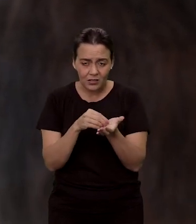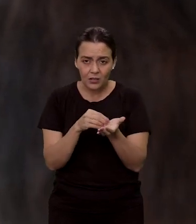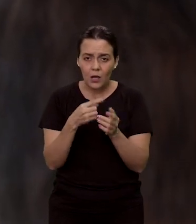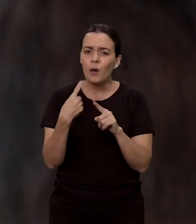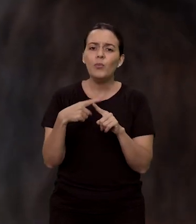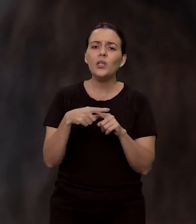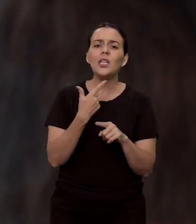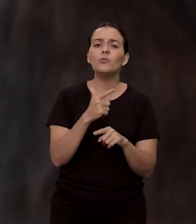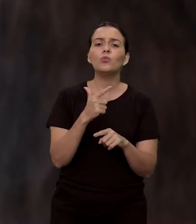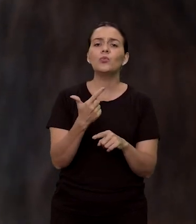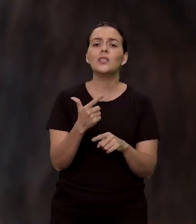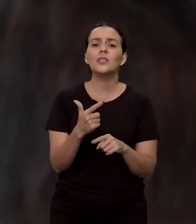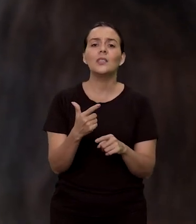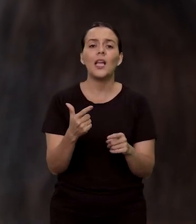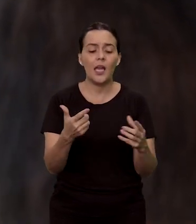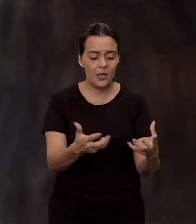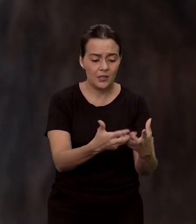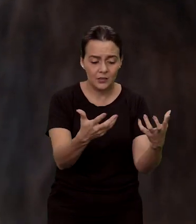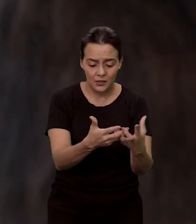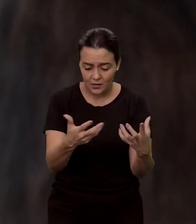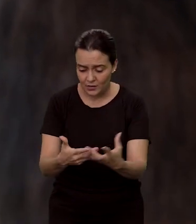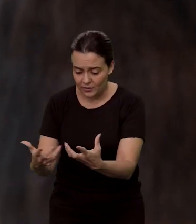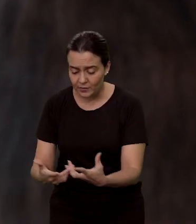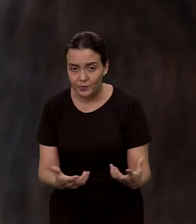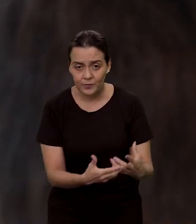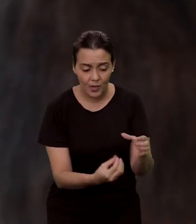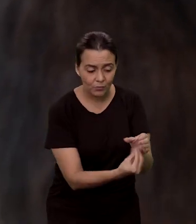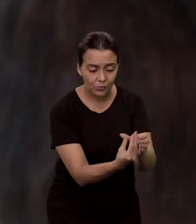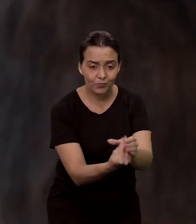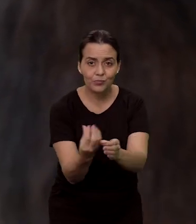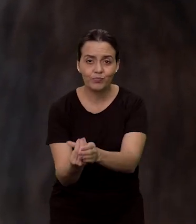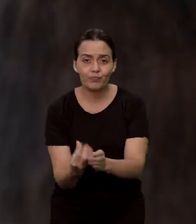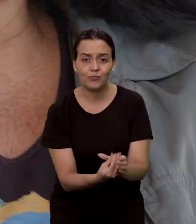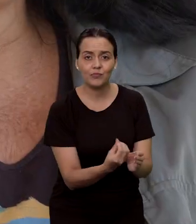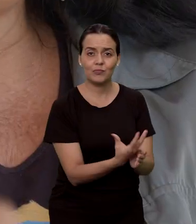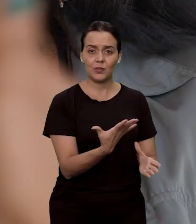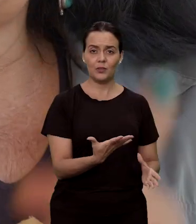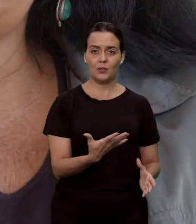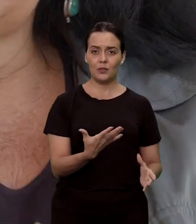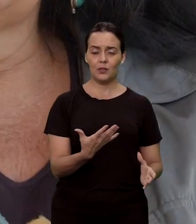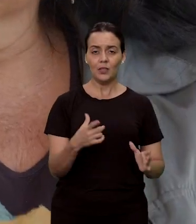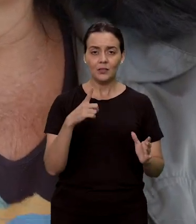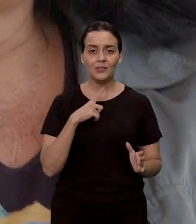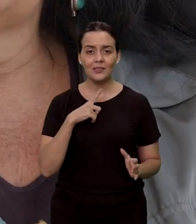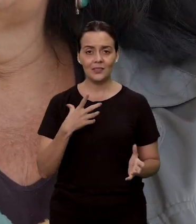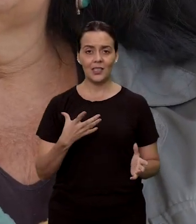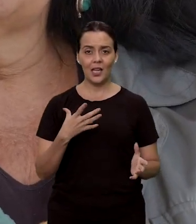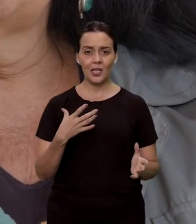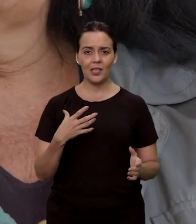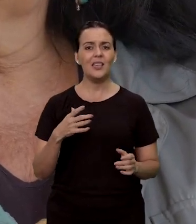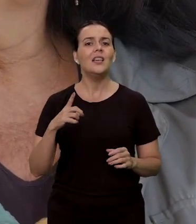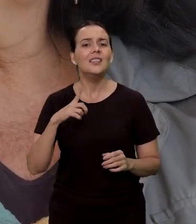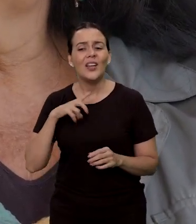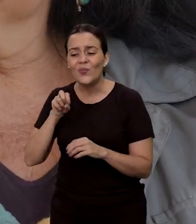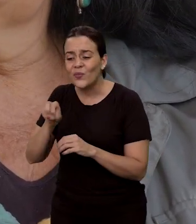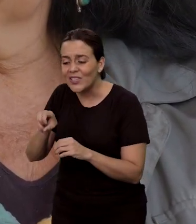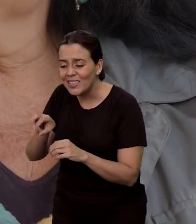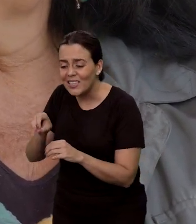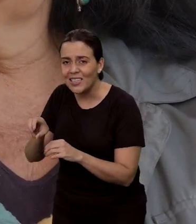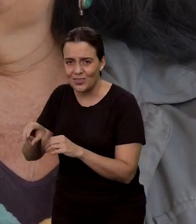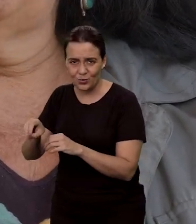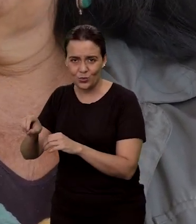hortas nas escolas? Essas hortas poderiam abastecer toda a comunidade. Com certeza. A gente viu o crescimento dos agrotóxicos,